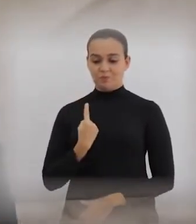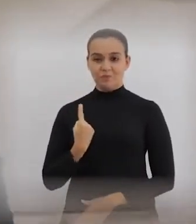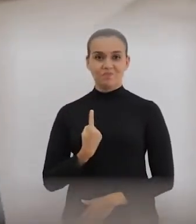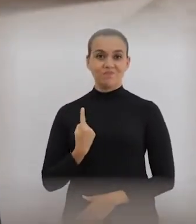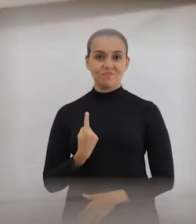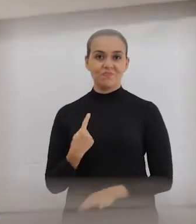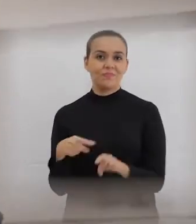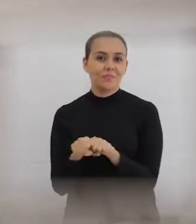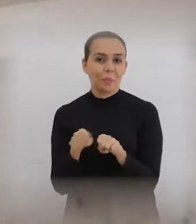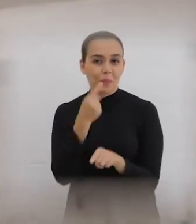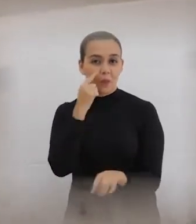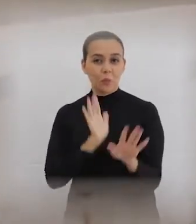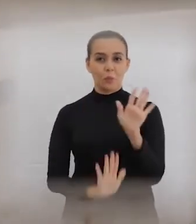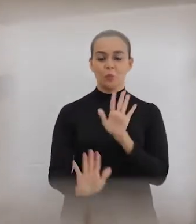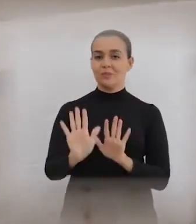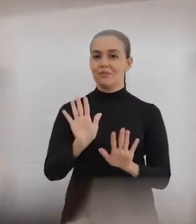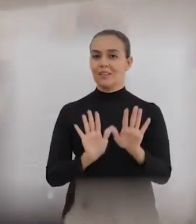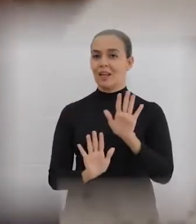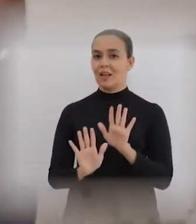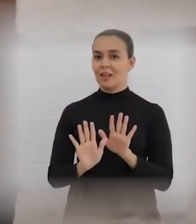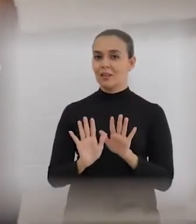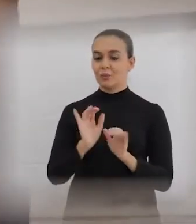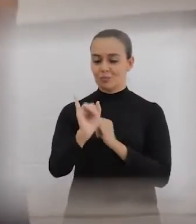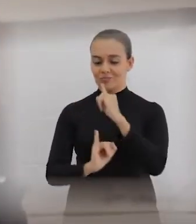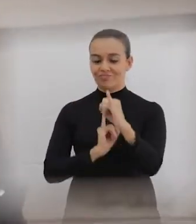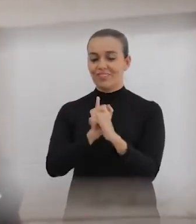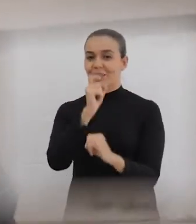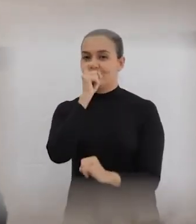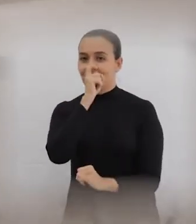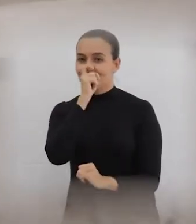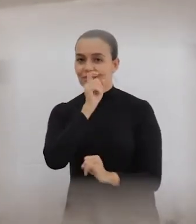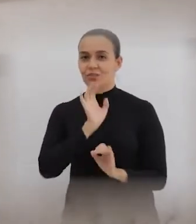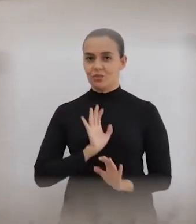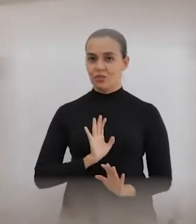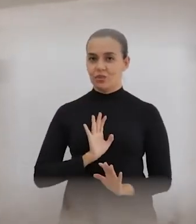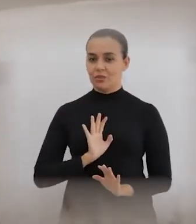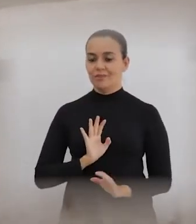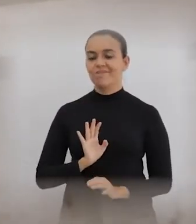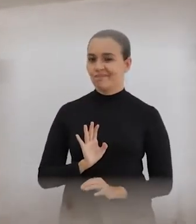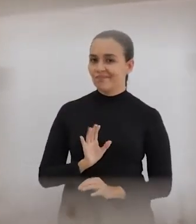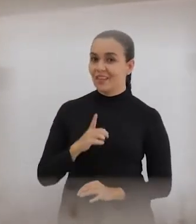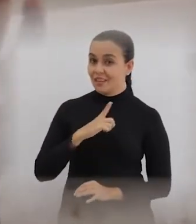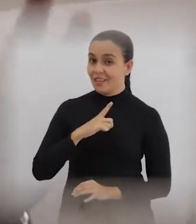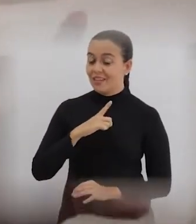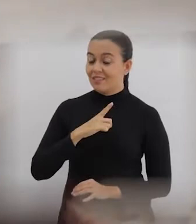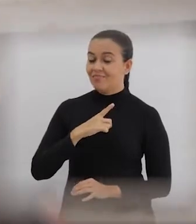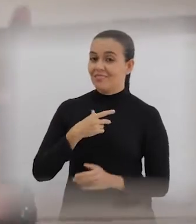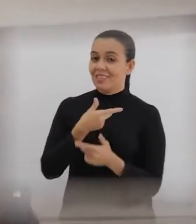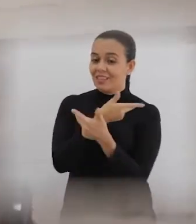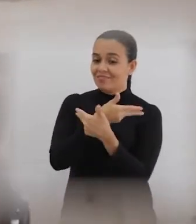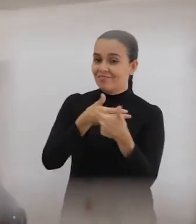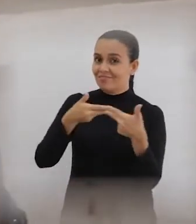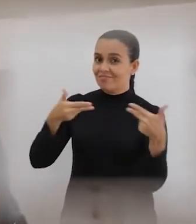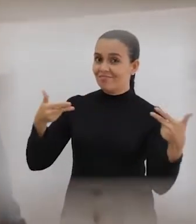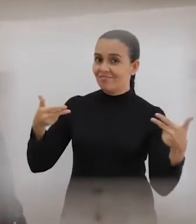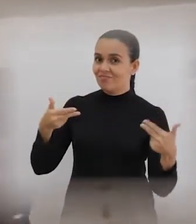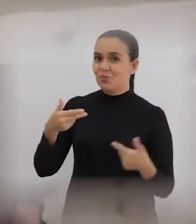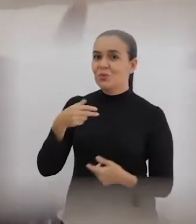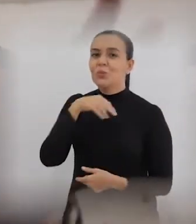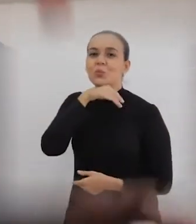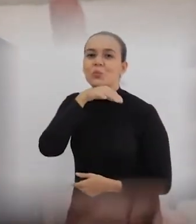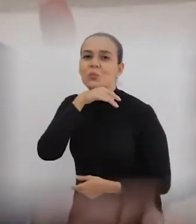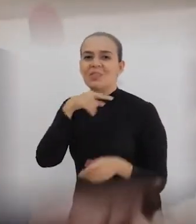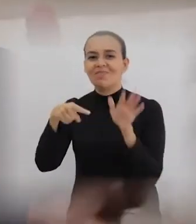mentira, dos fake news e tal. Então, a gente já está percebendo os efeitos negativos. Então, eu acho que essa colocação do Satya Nadella